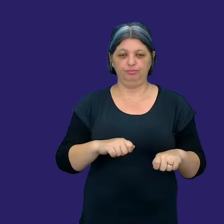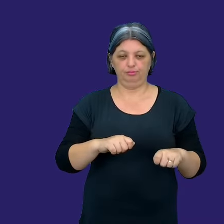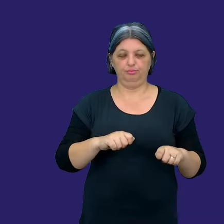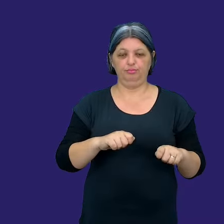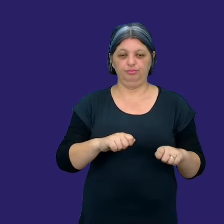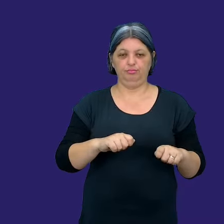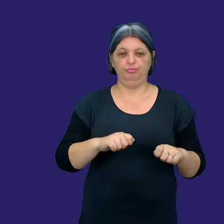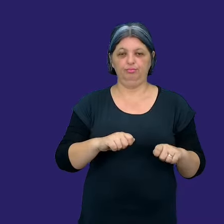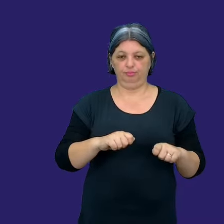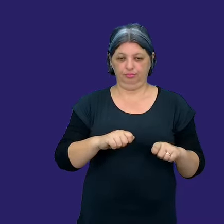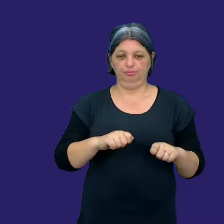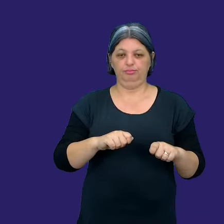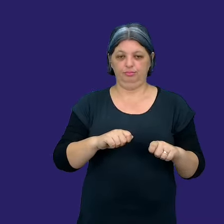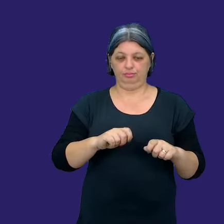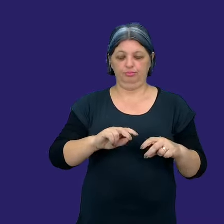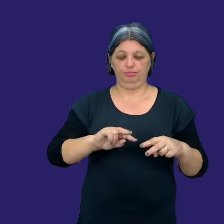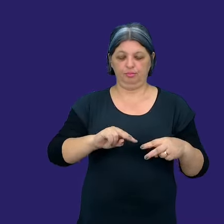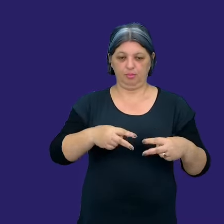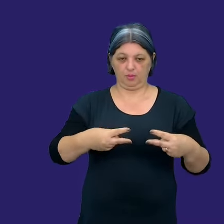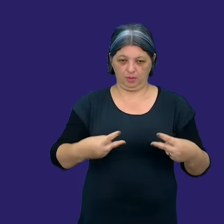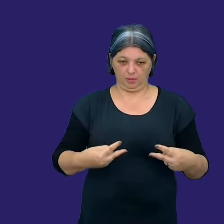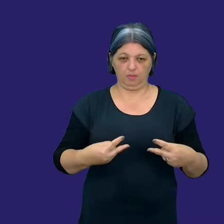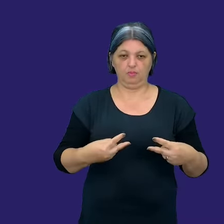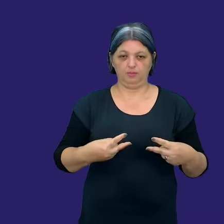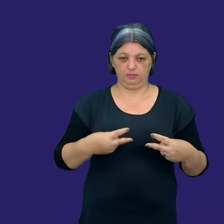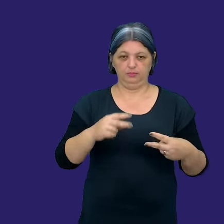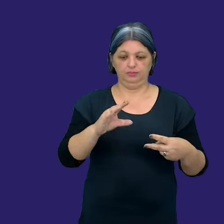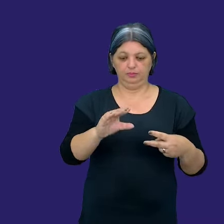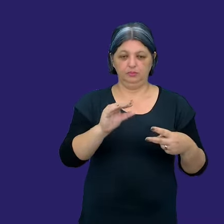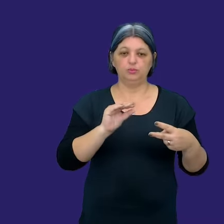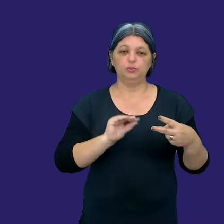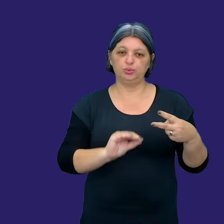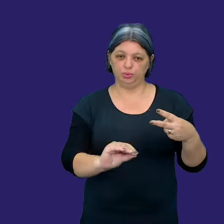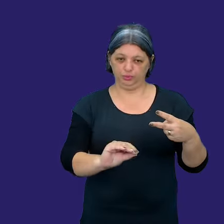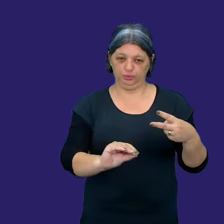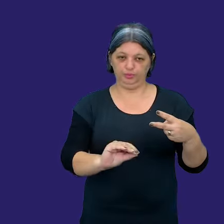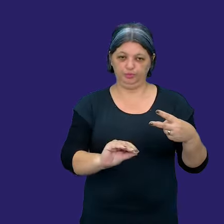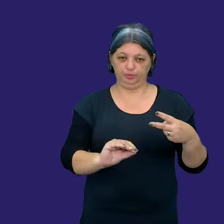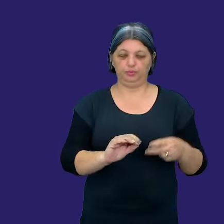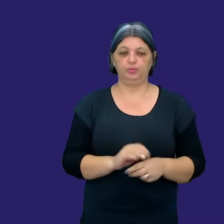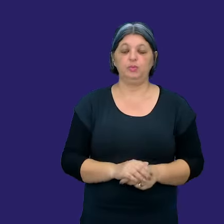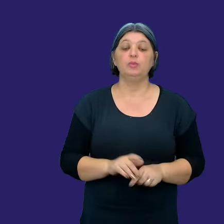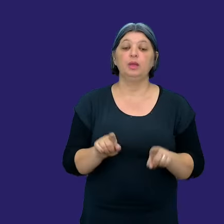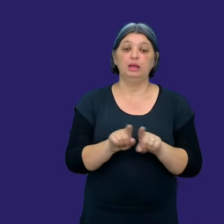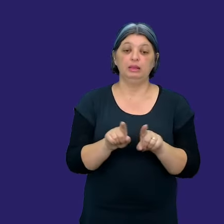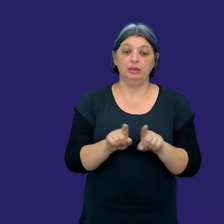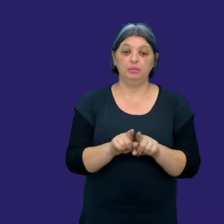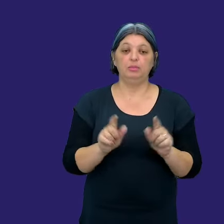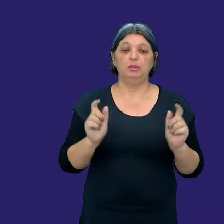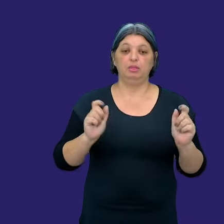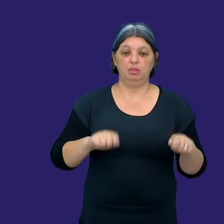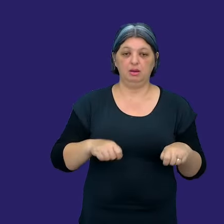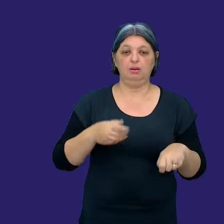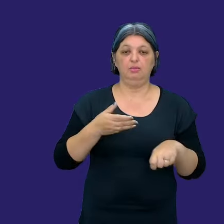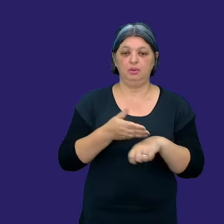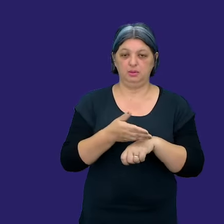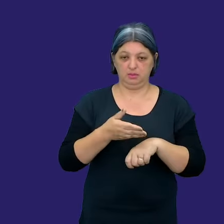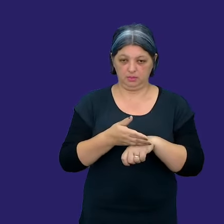colocar ali no seu computador, né, para que vocês possam, então, entrar no